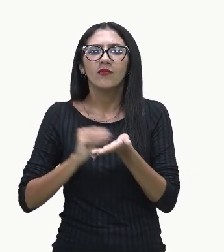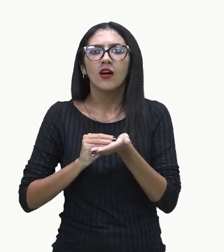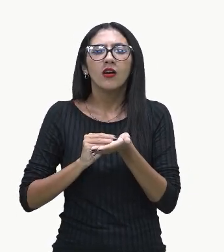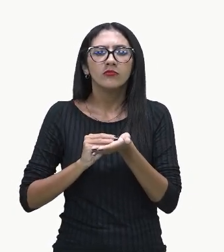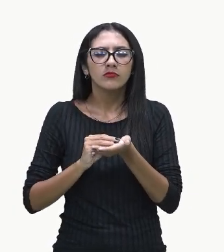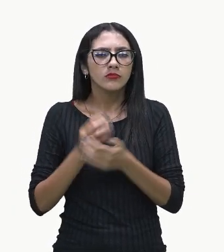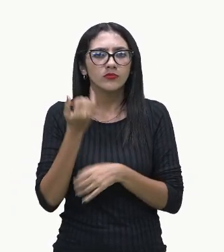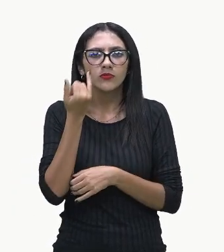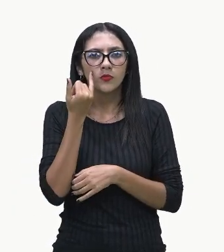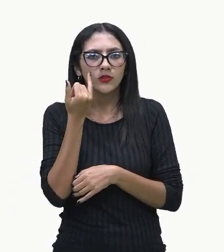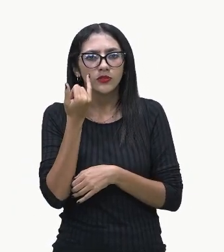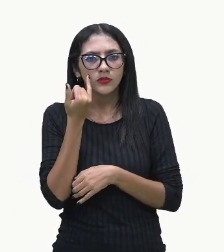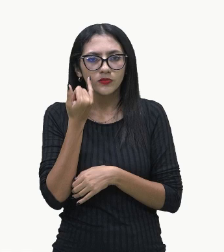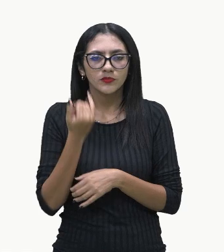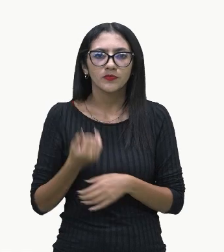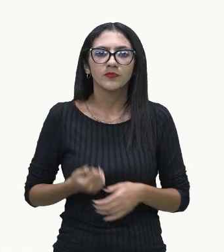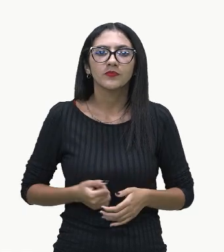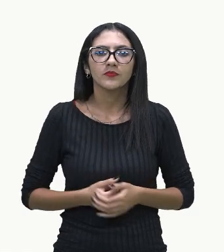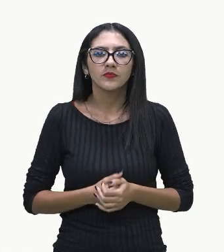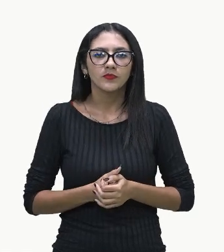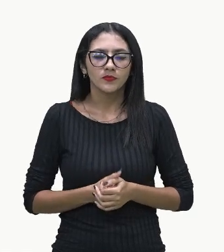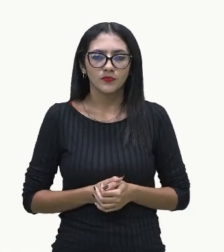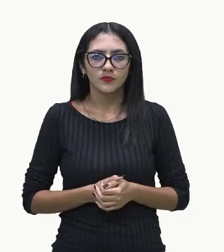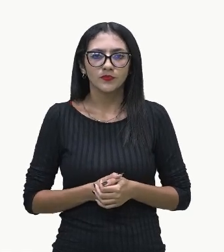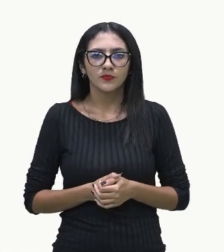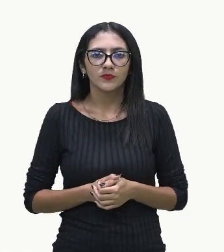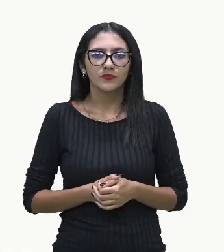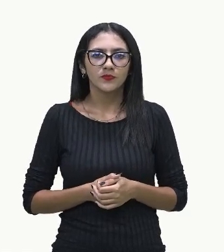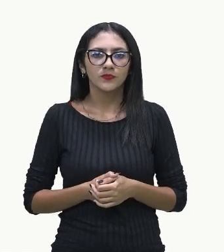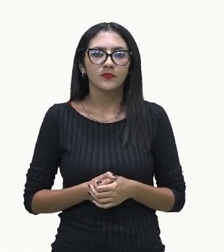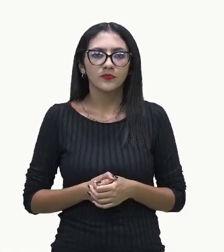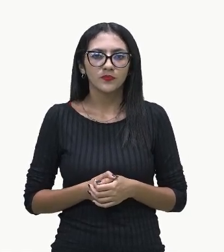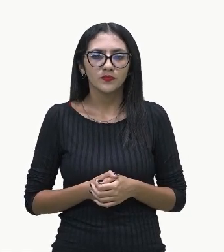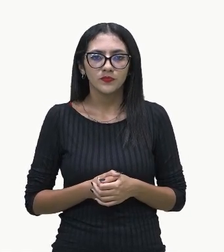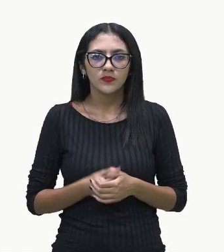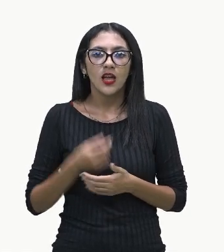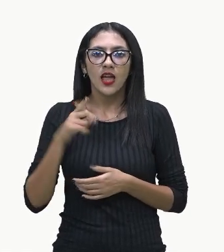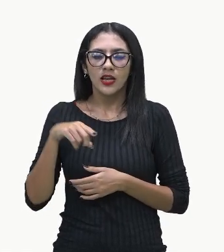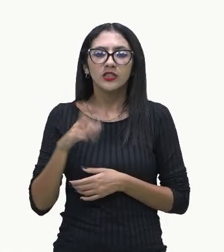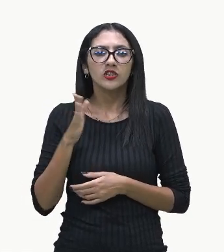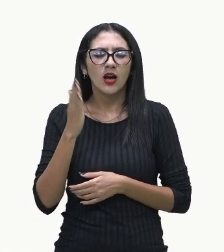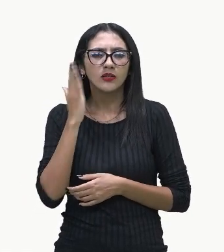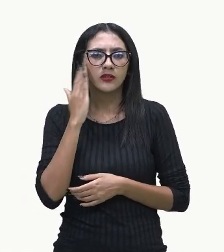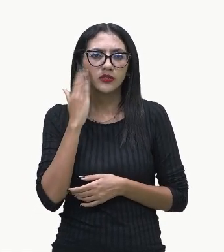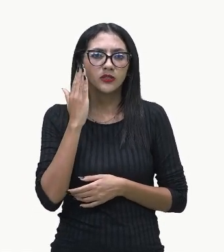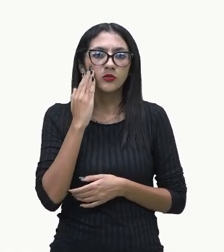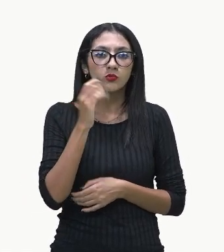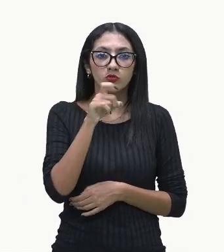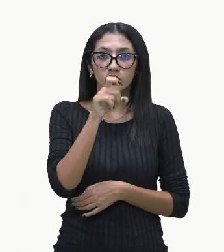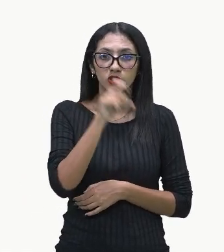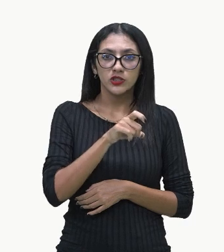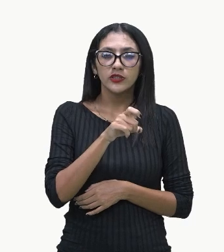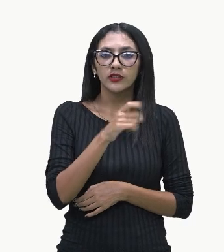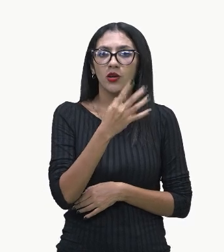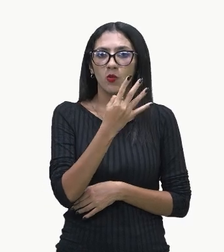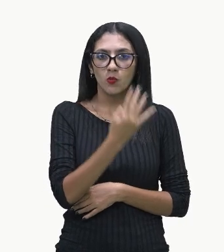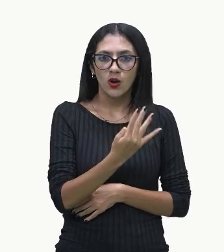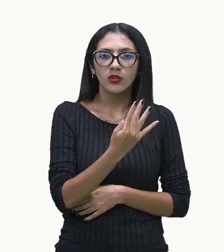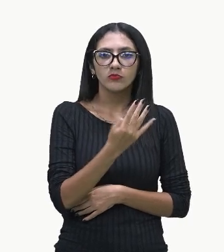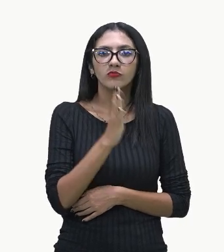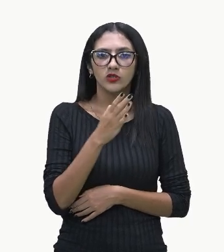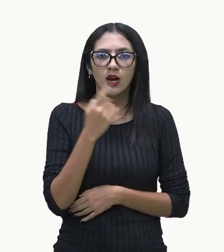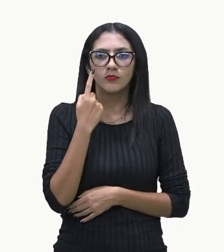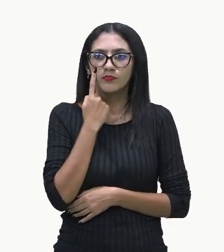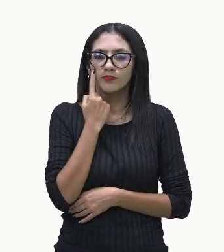aqui? Não é indicado para nós? Não é? Este aqui nós vimos que vale quanto? 4. Este tem um valor